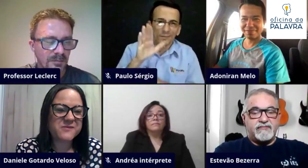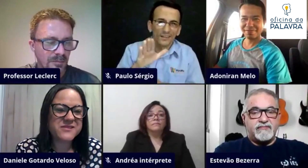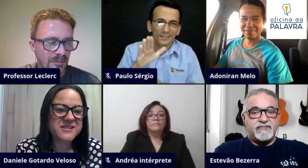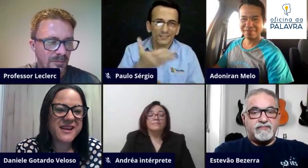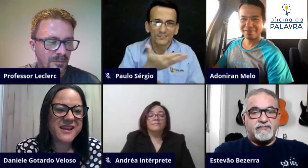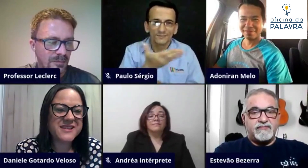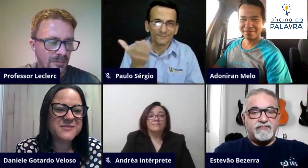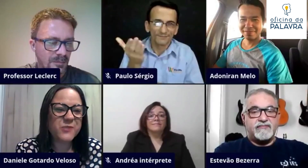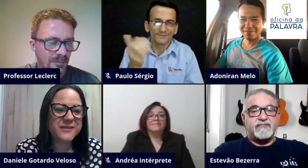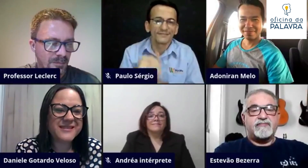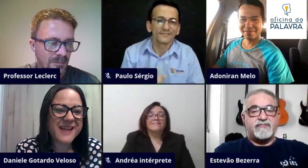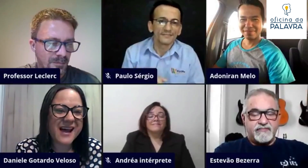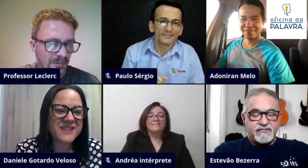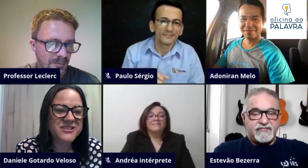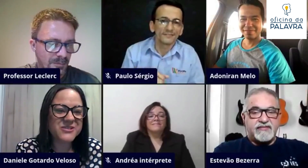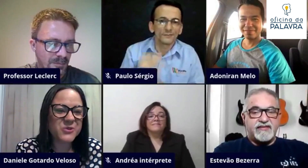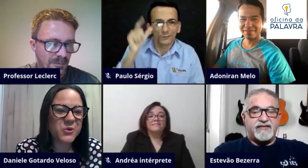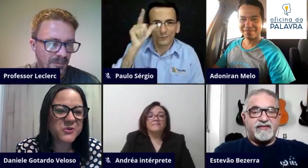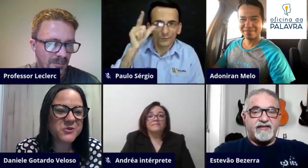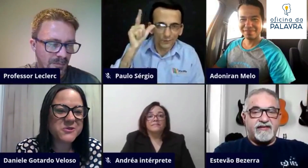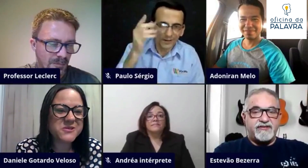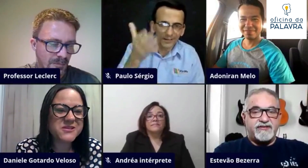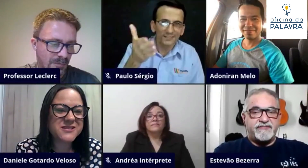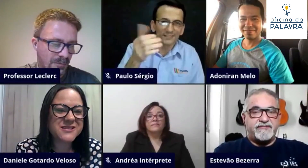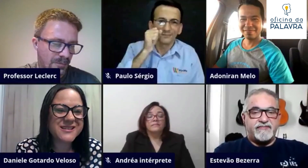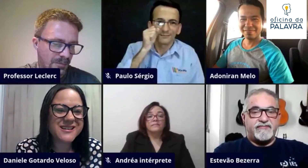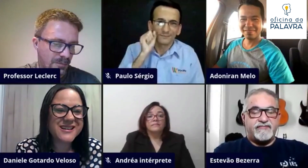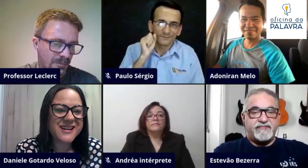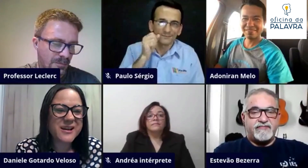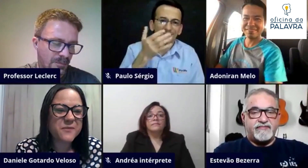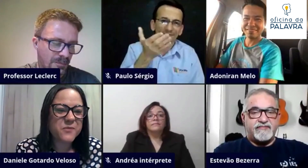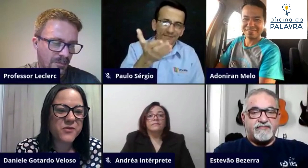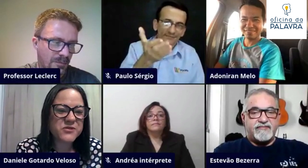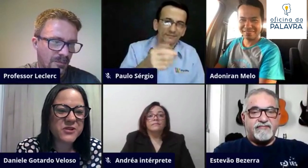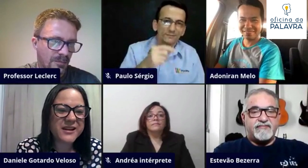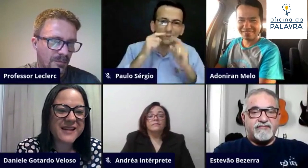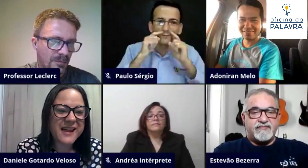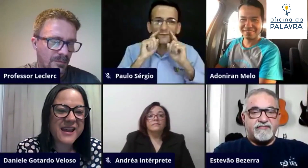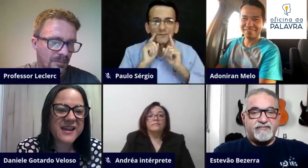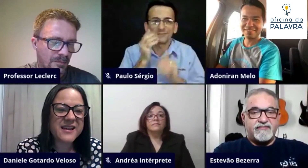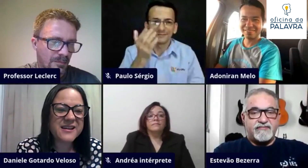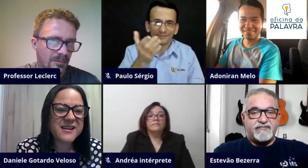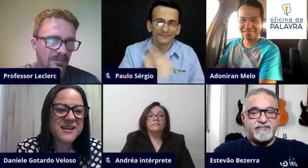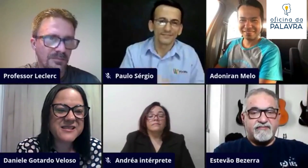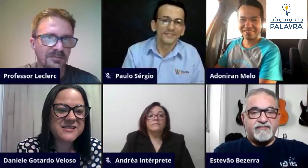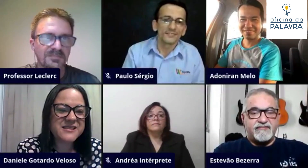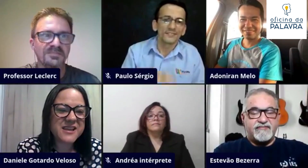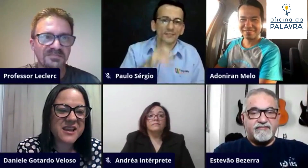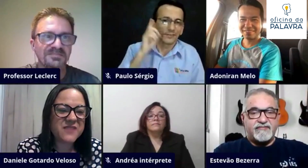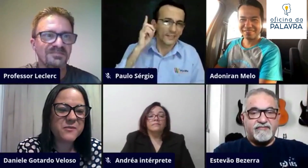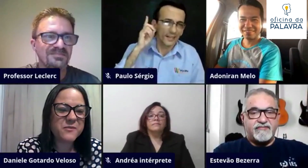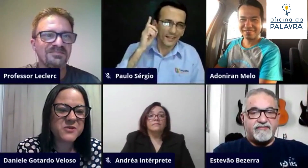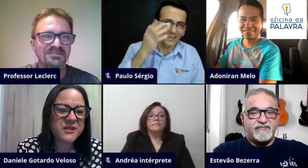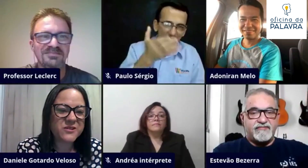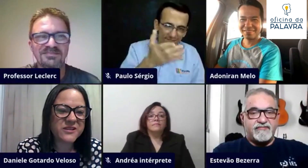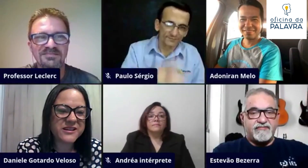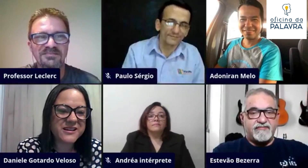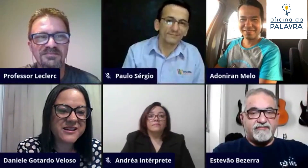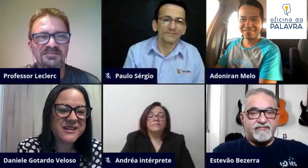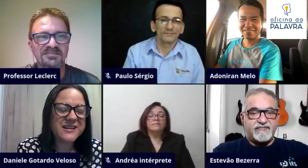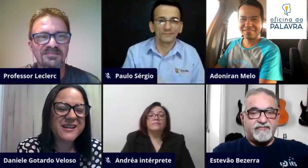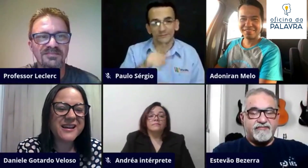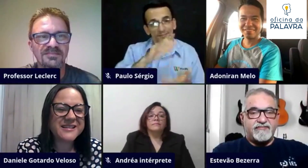Tudo bem com vocês? Boa tarde a todos. Professor Leclerc, Estevão, pastora